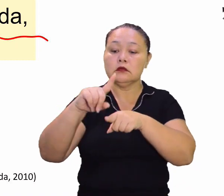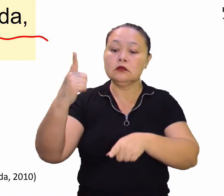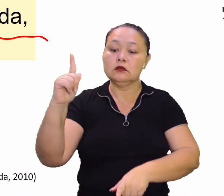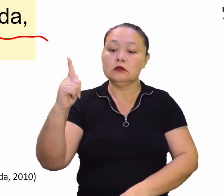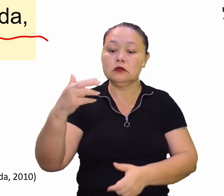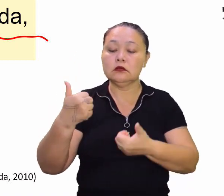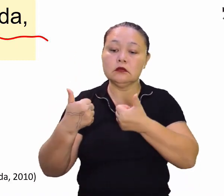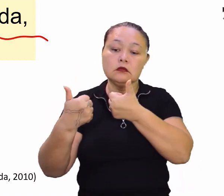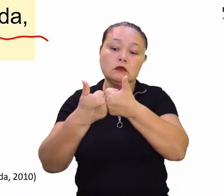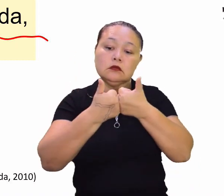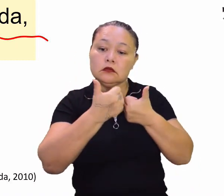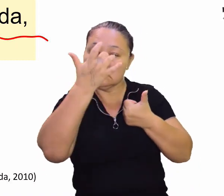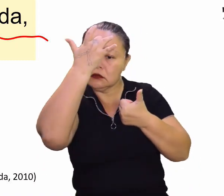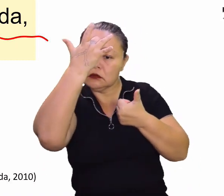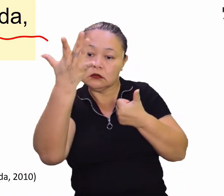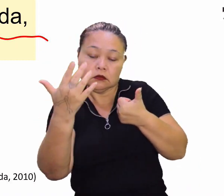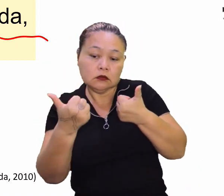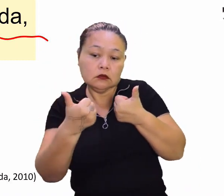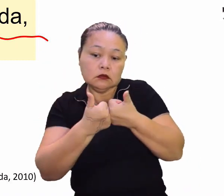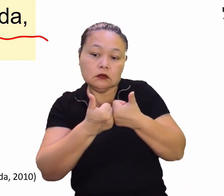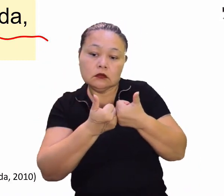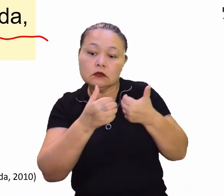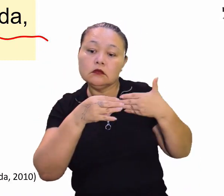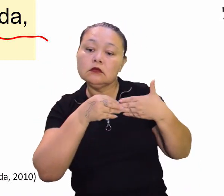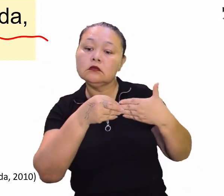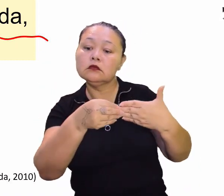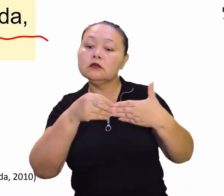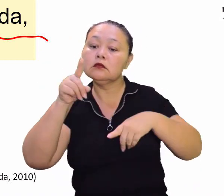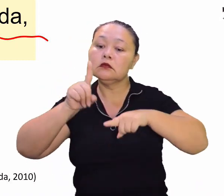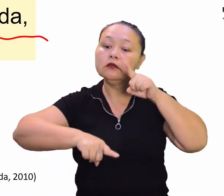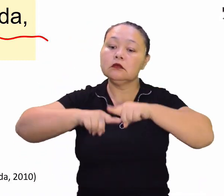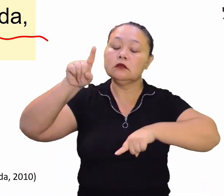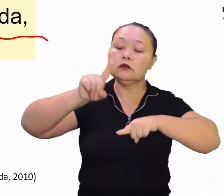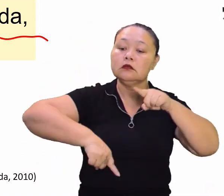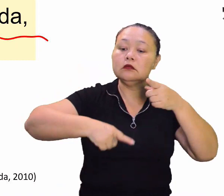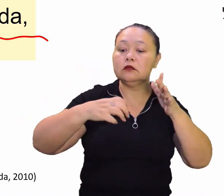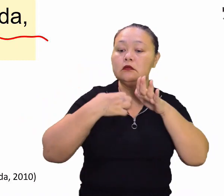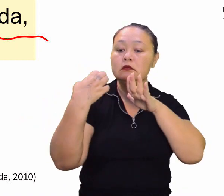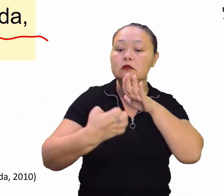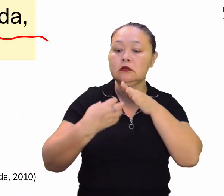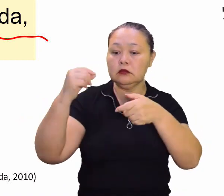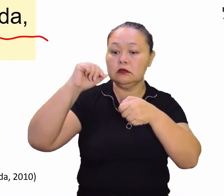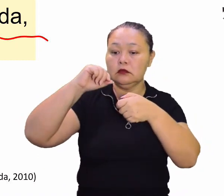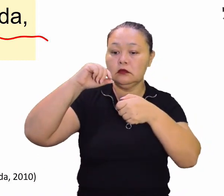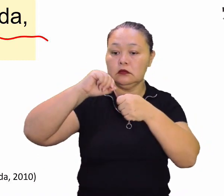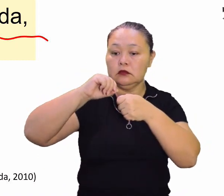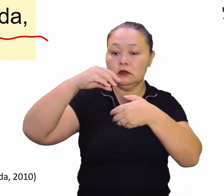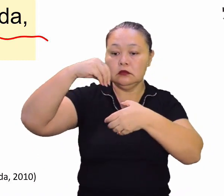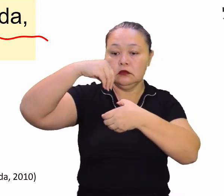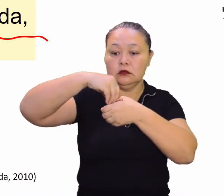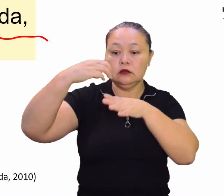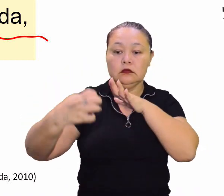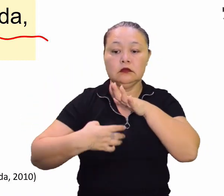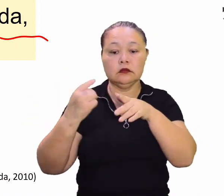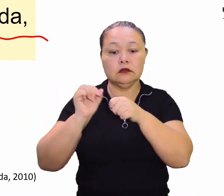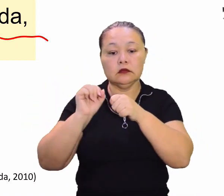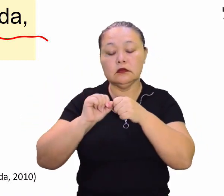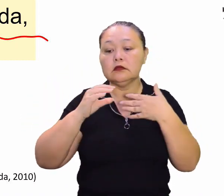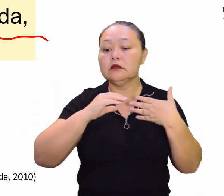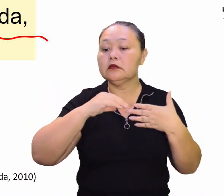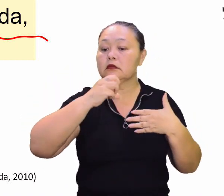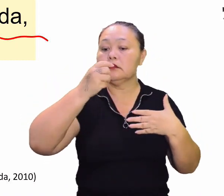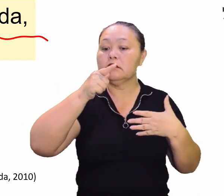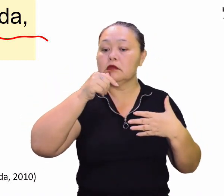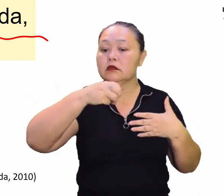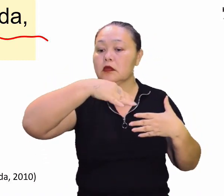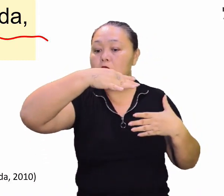geograficamente fica mais fácil para eles escoarem a produção industrial deles, Rogério, lá pelo Oceano Pacífico. Esse Oceano